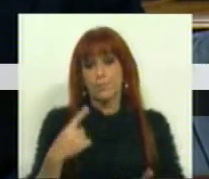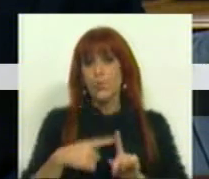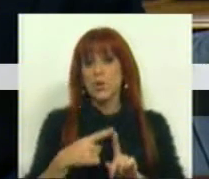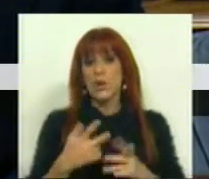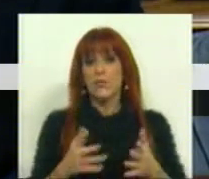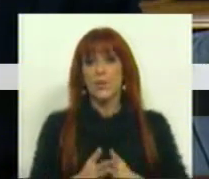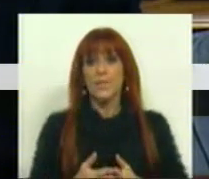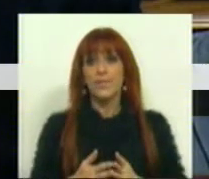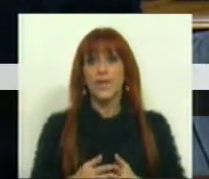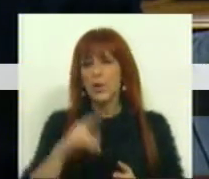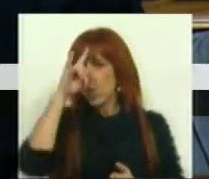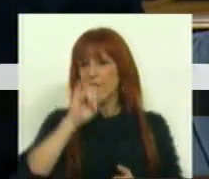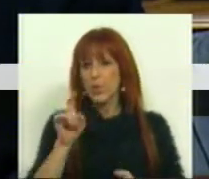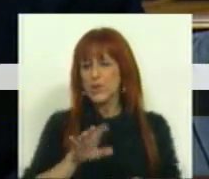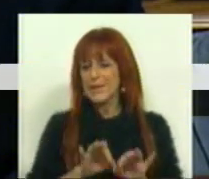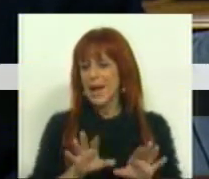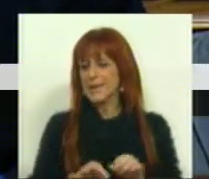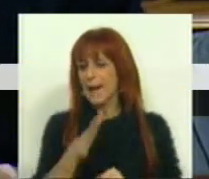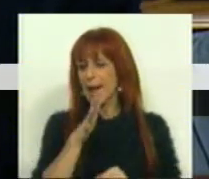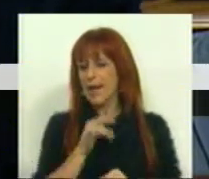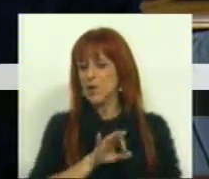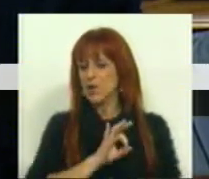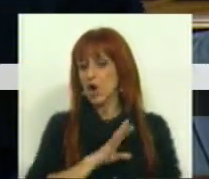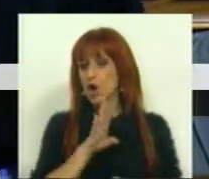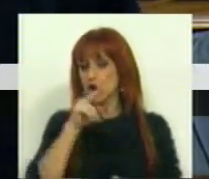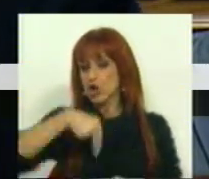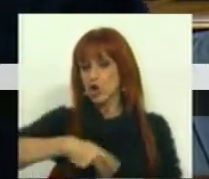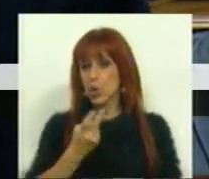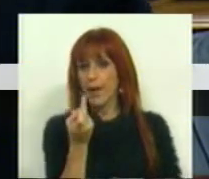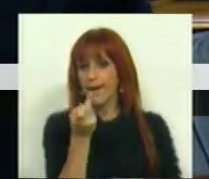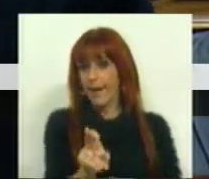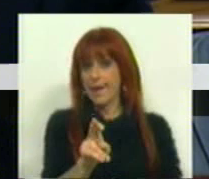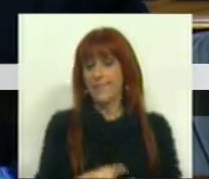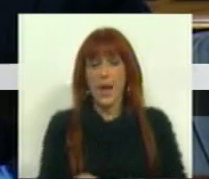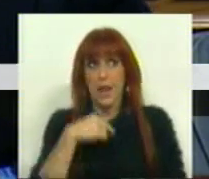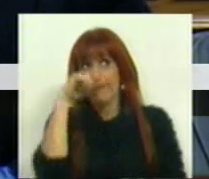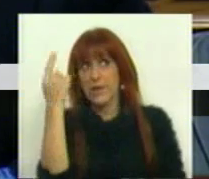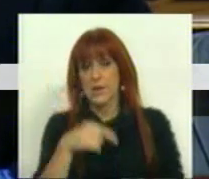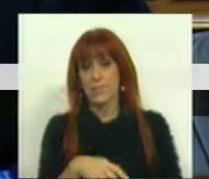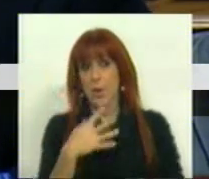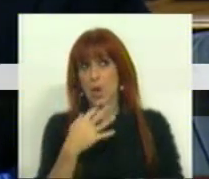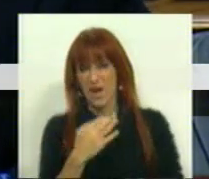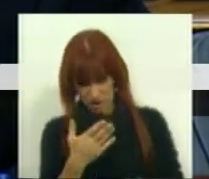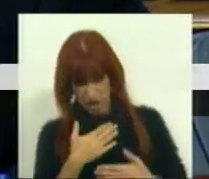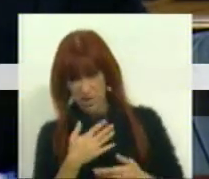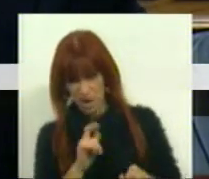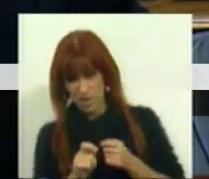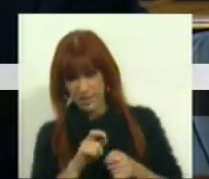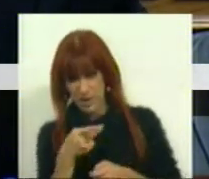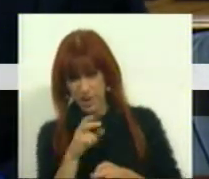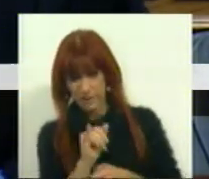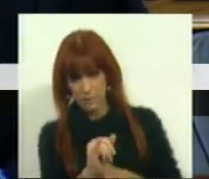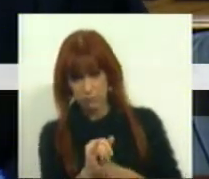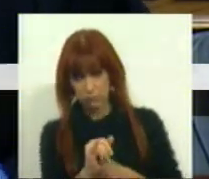positivo que não invocou o mesmo tipo de argumentos do Sr. Juncker. Também era difícil fazer-nos acreditar que a entrevista na